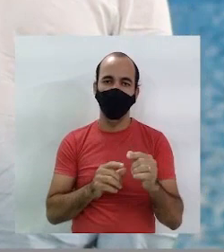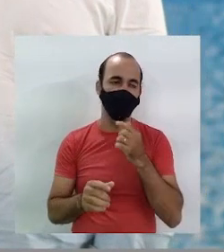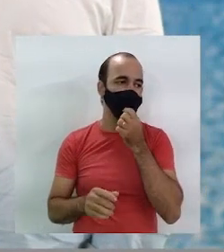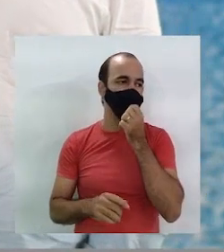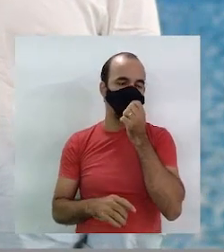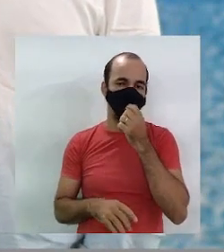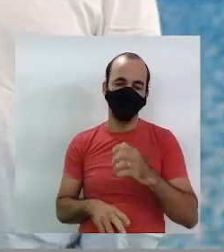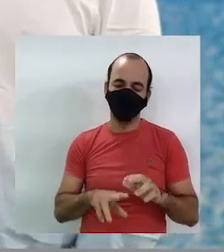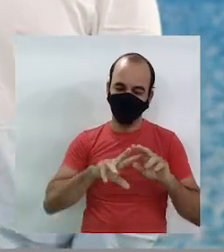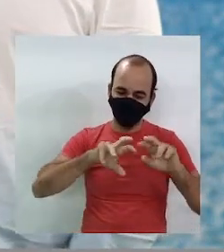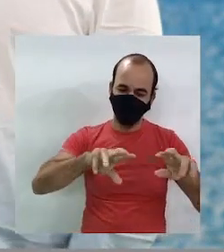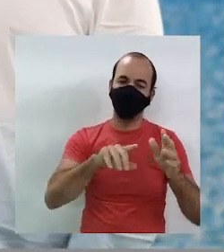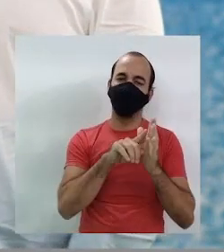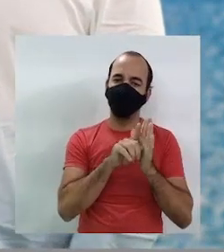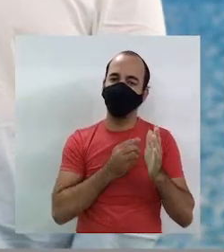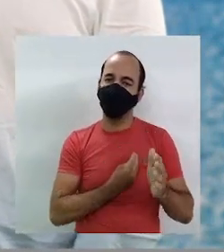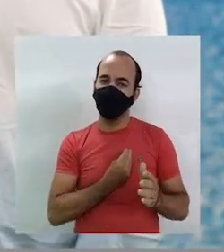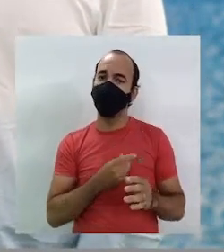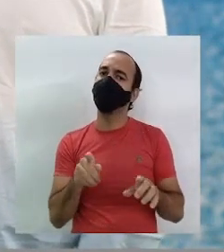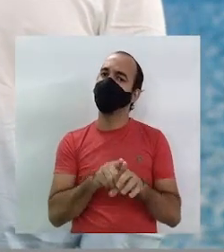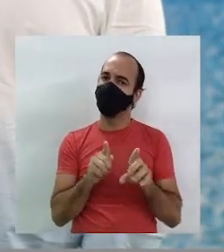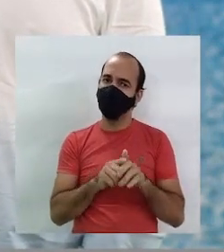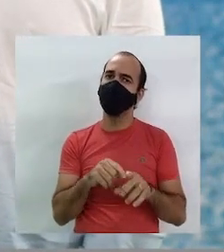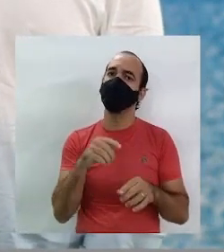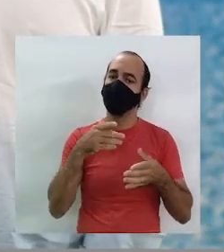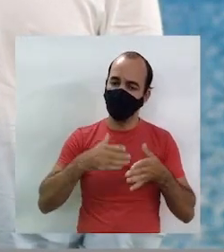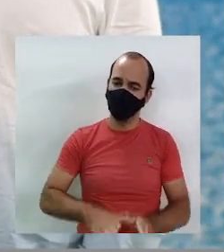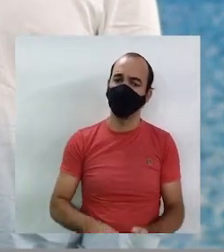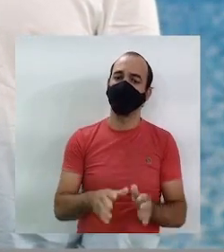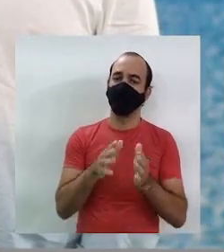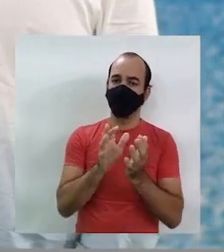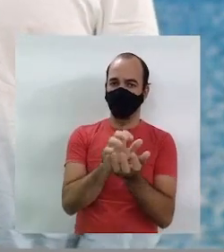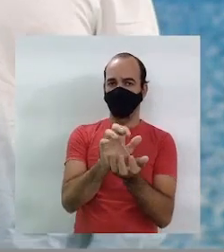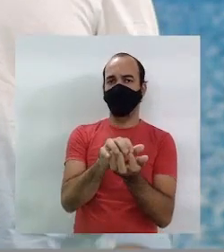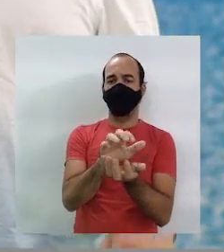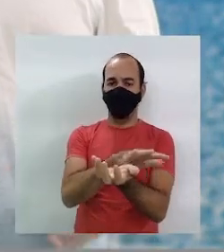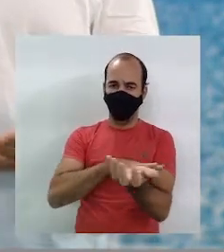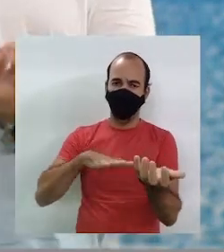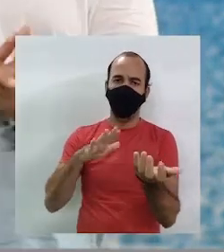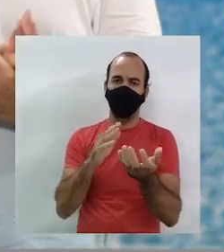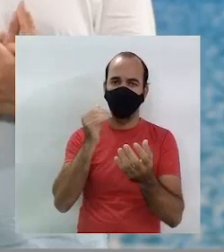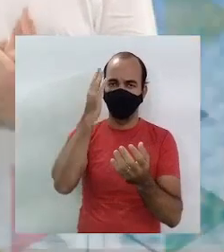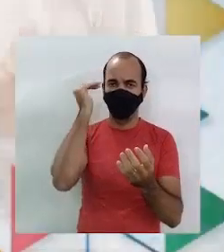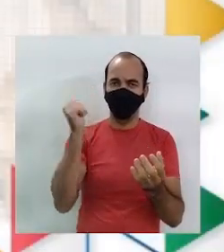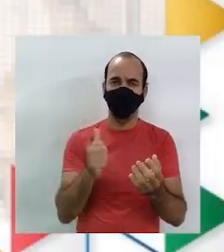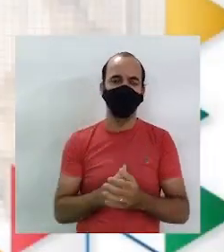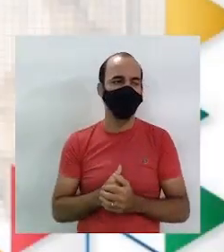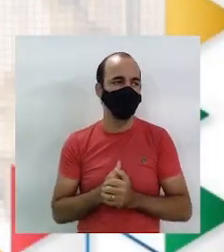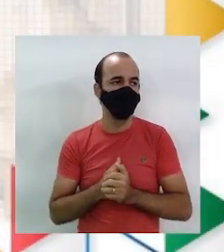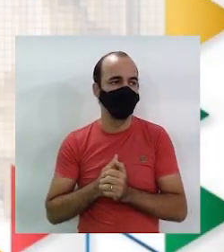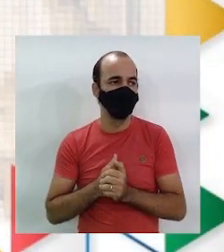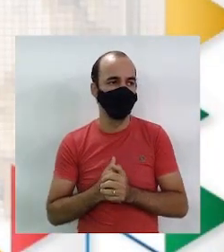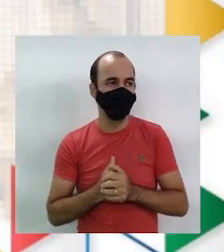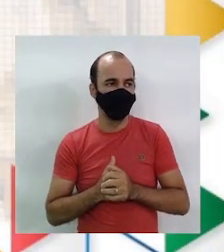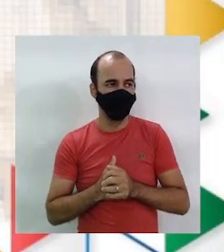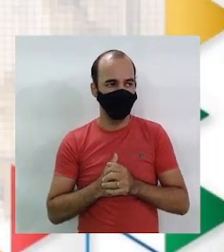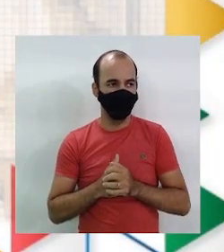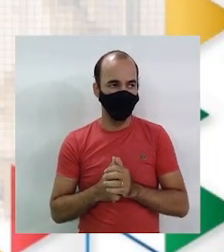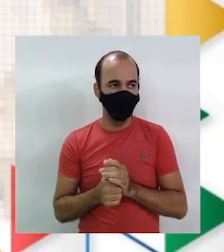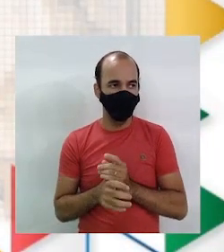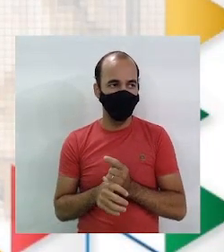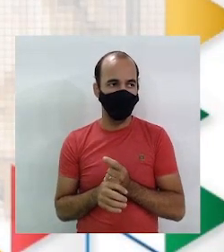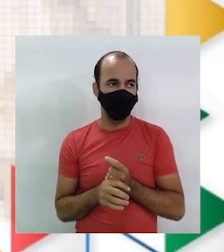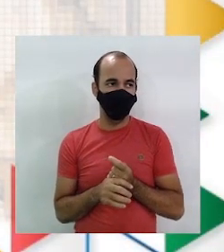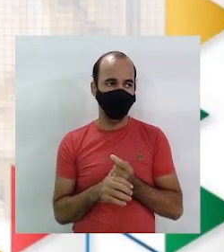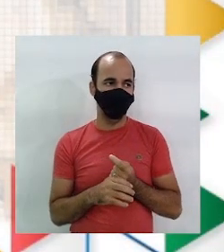essa questão, né? De valorizar o que é nosso. Francisco Brenan. Na tela. Pois é. Então,